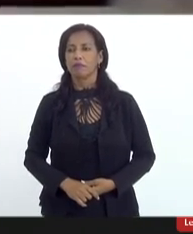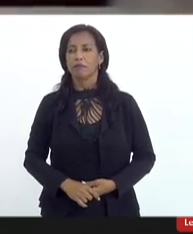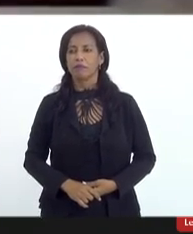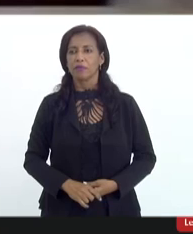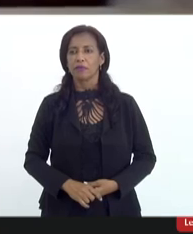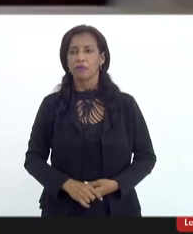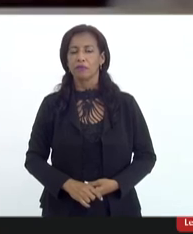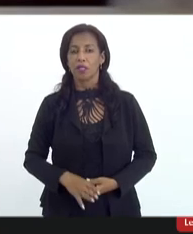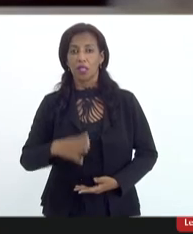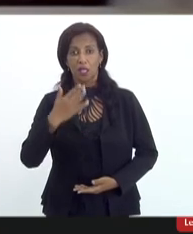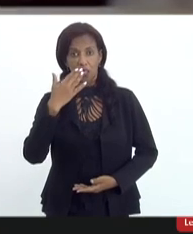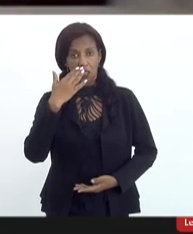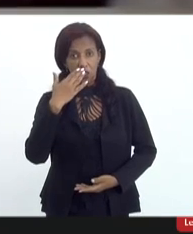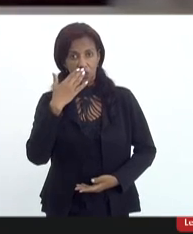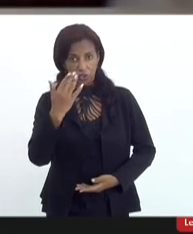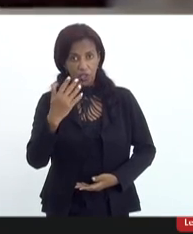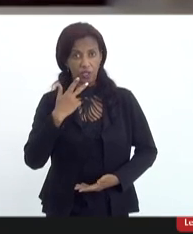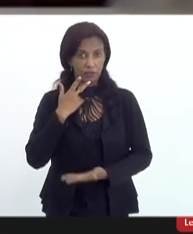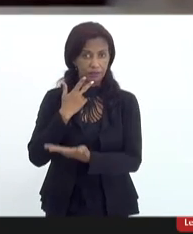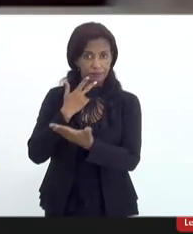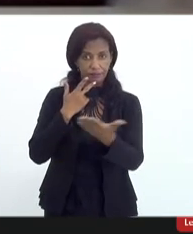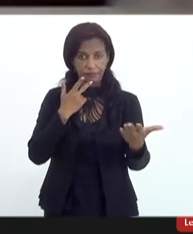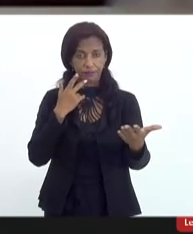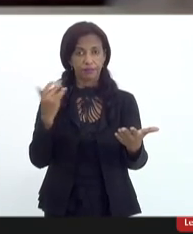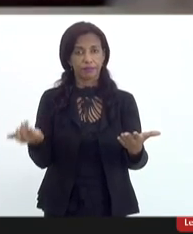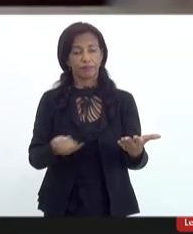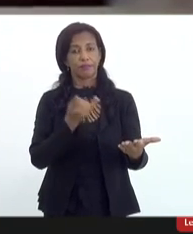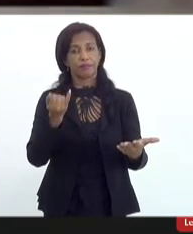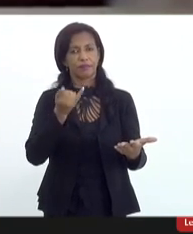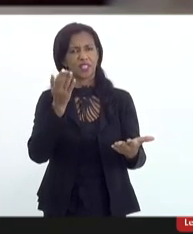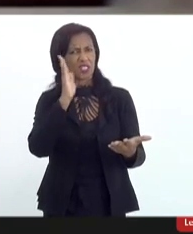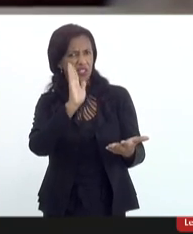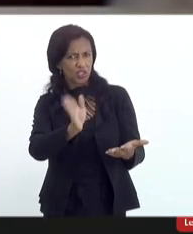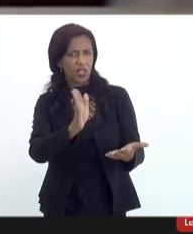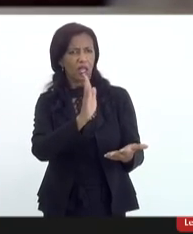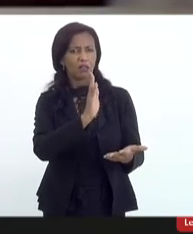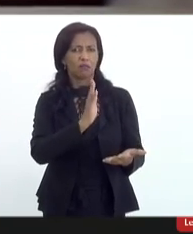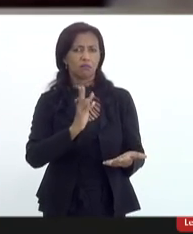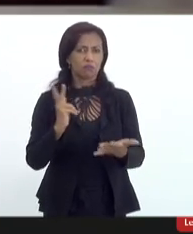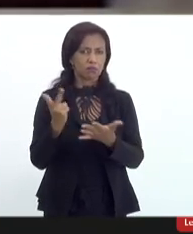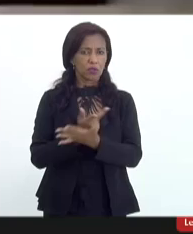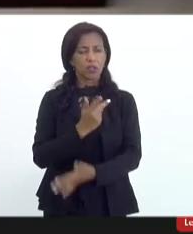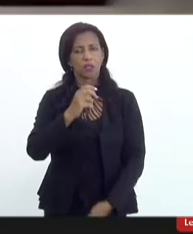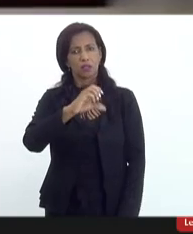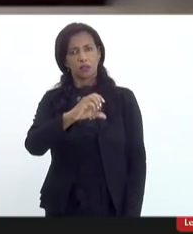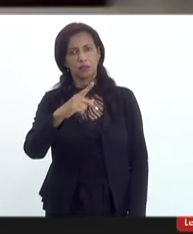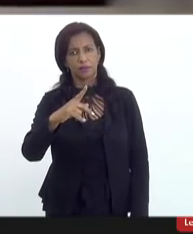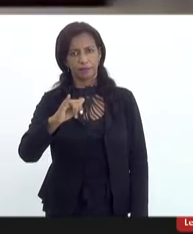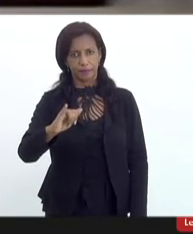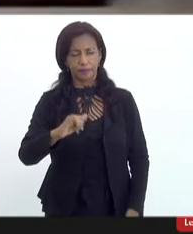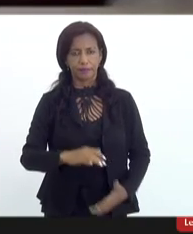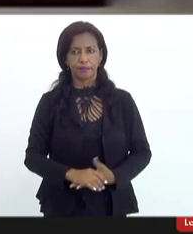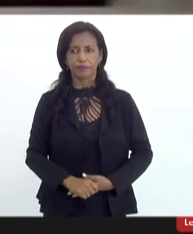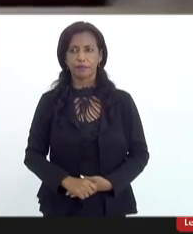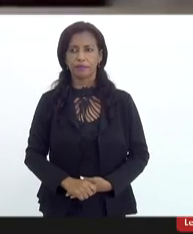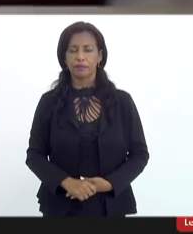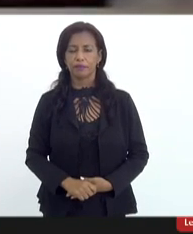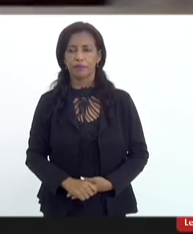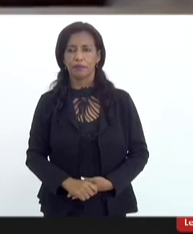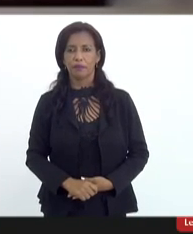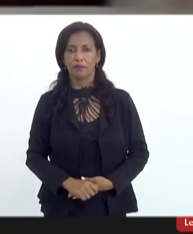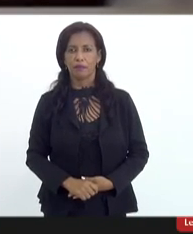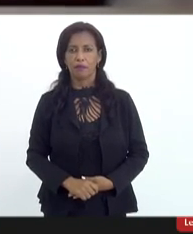Diante das falas tão importantes que já foram feitas nessa CPI, sobre